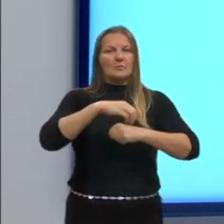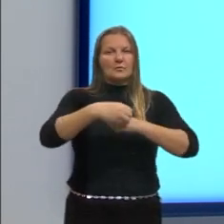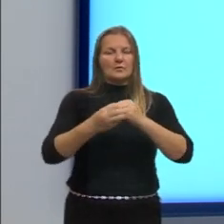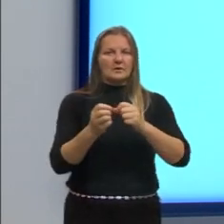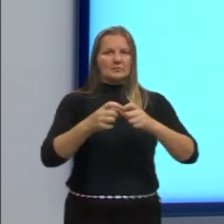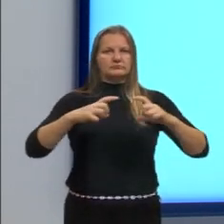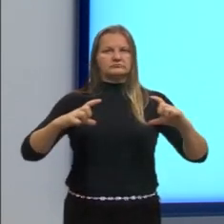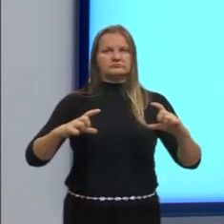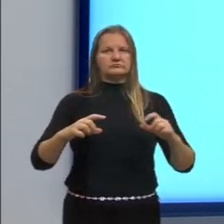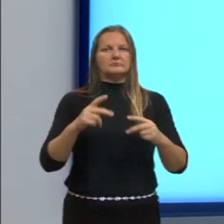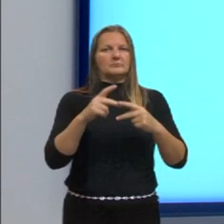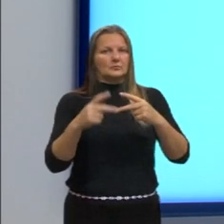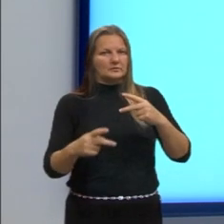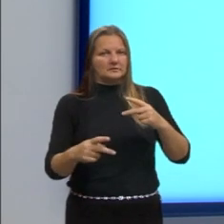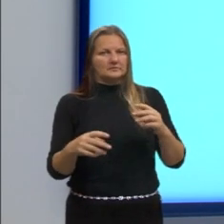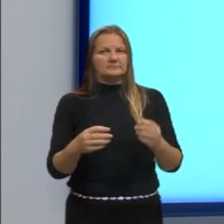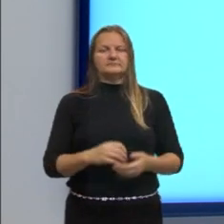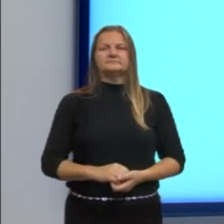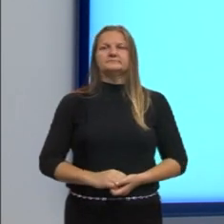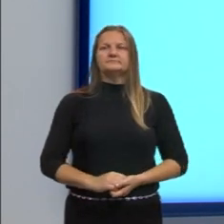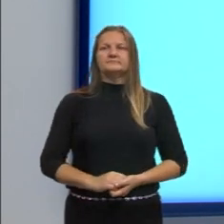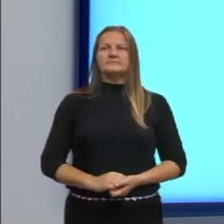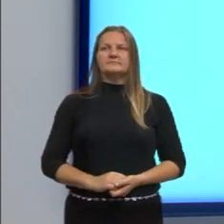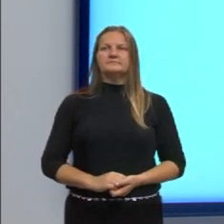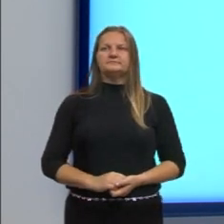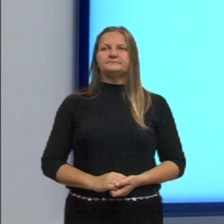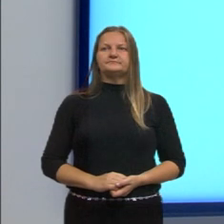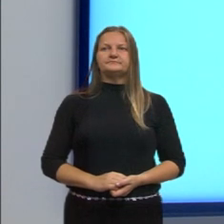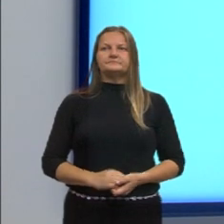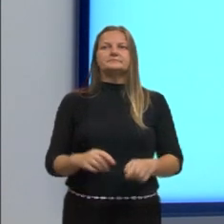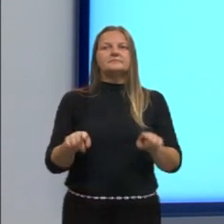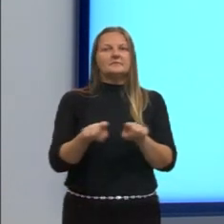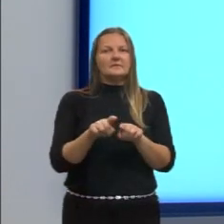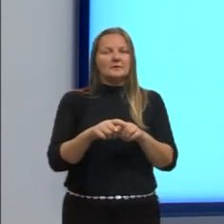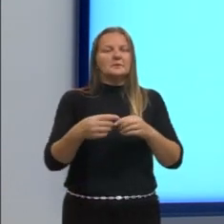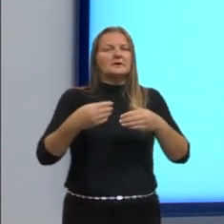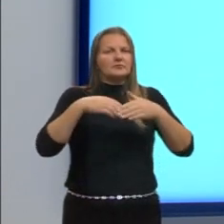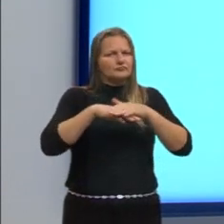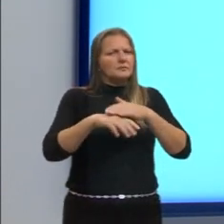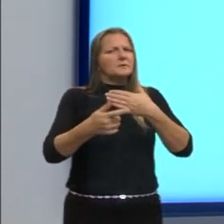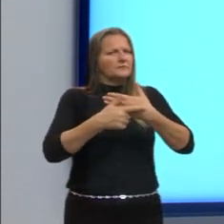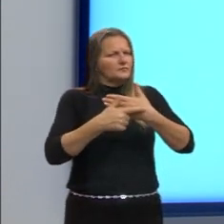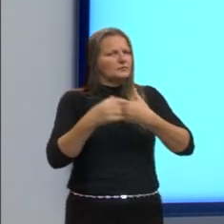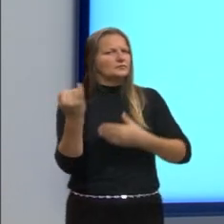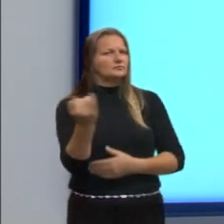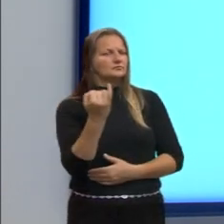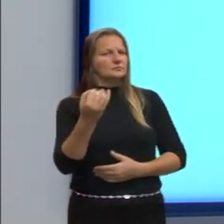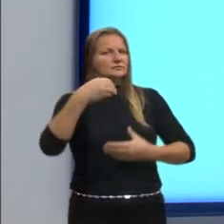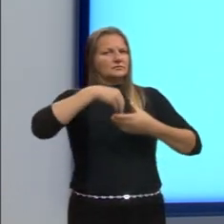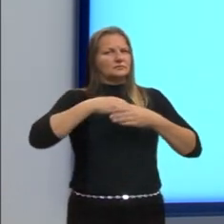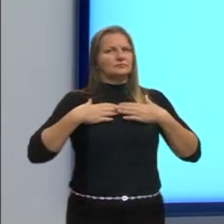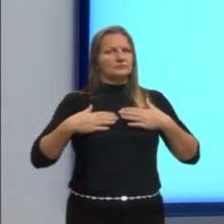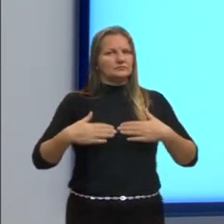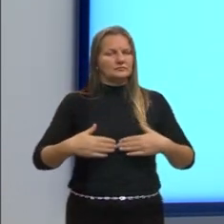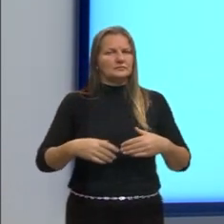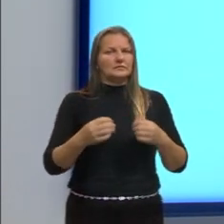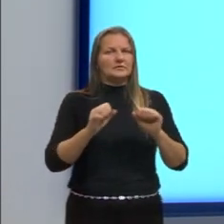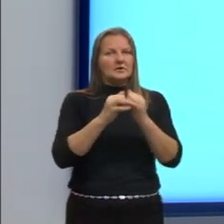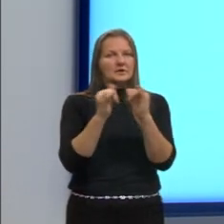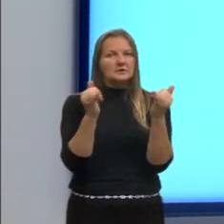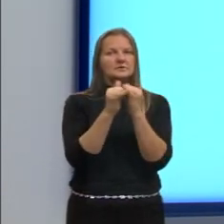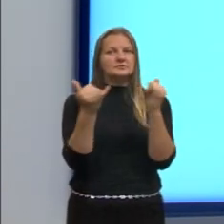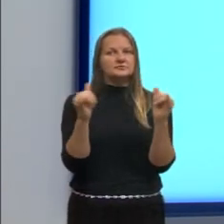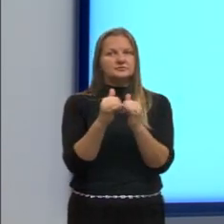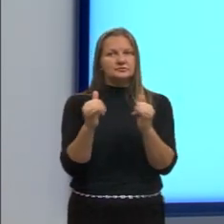que são as proteínas elas também tem funções extremamente importantes como fornecimento de